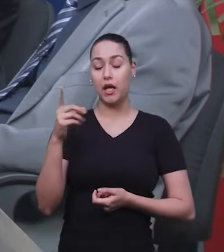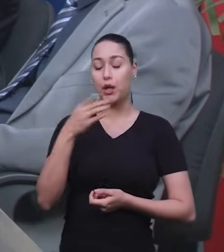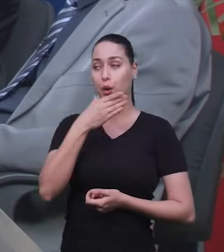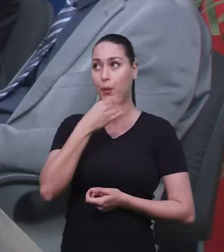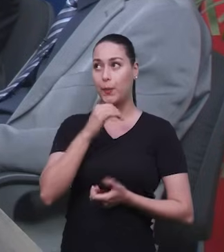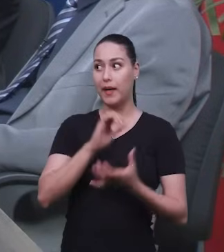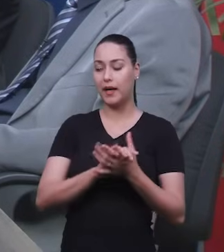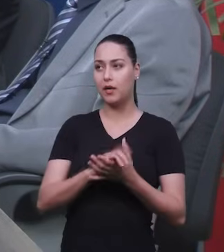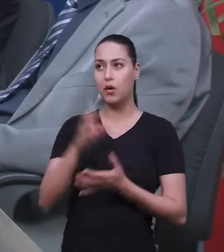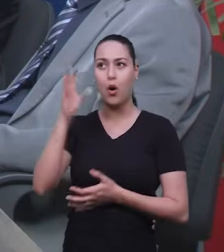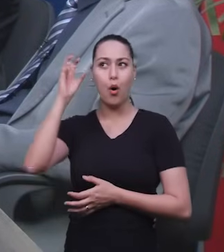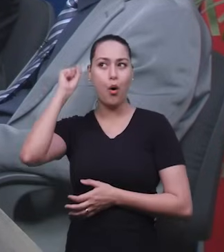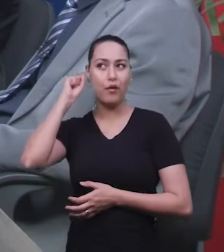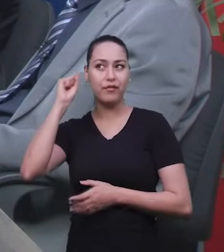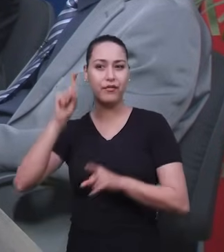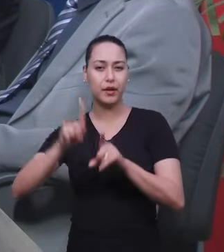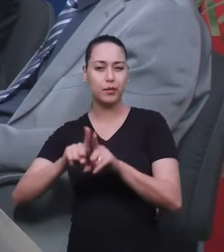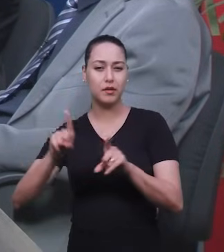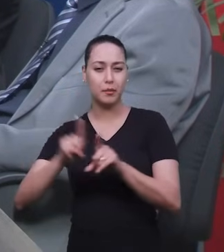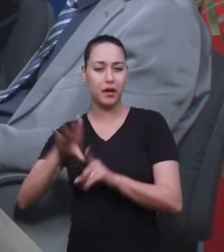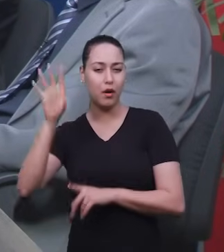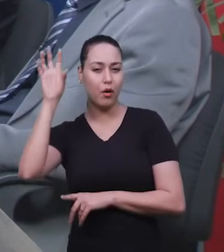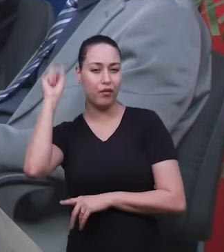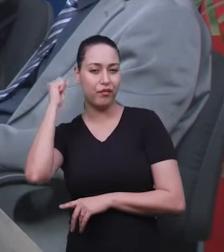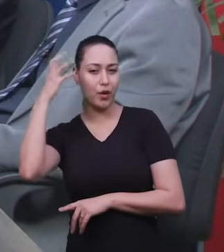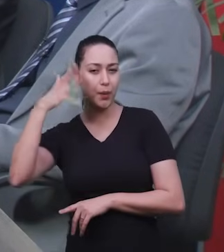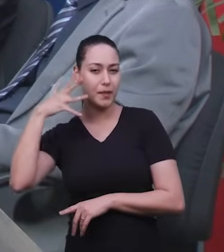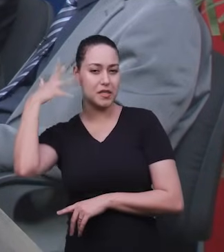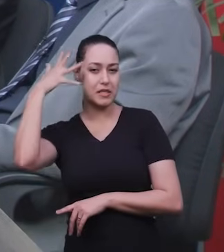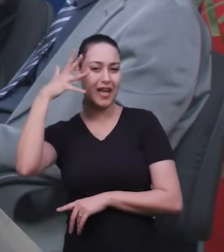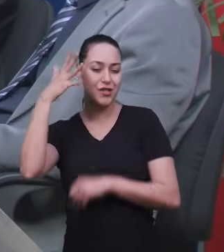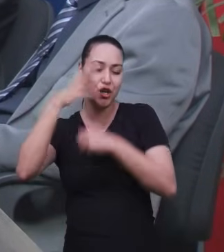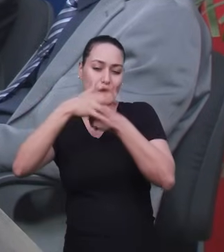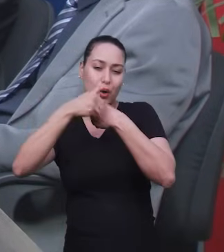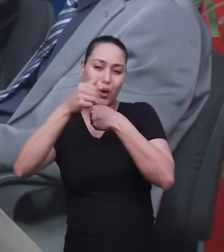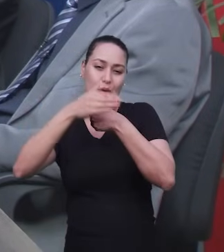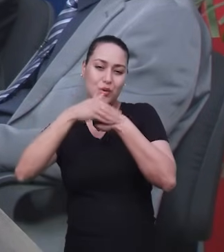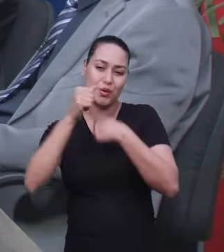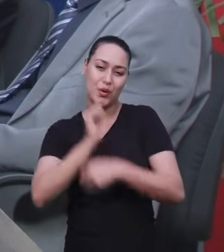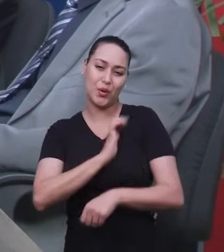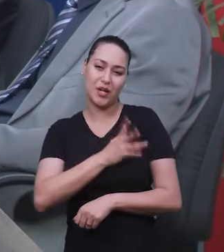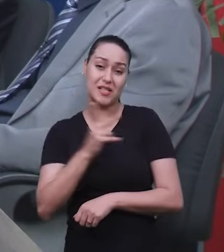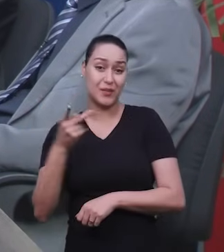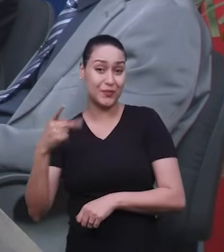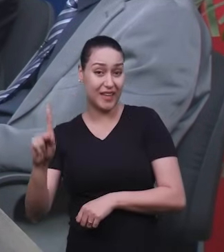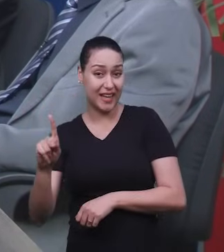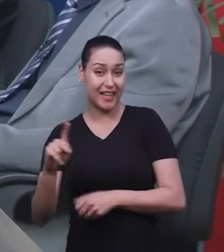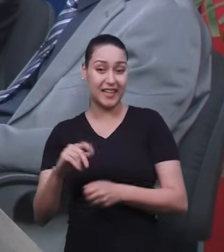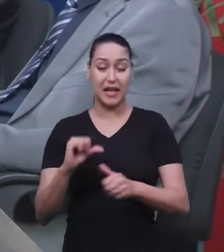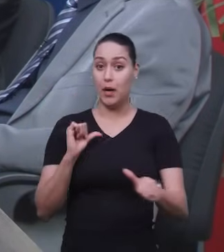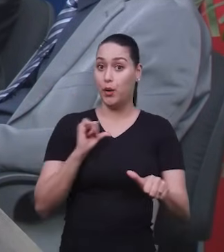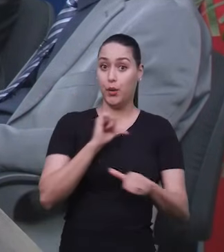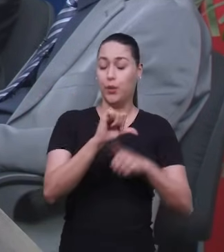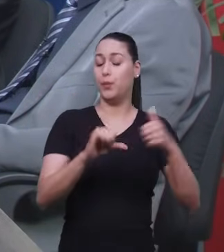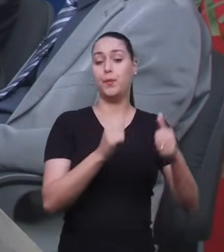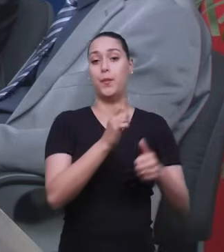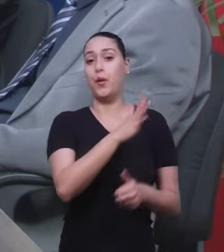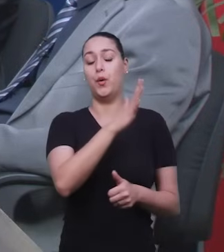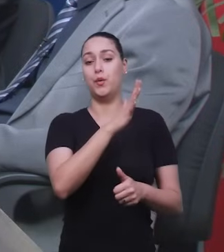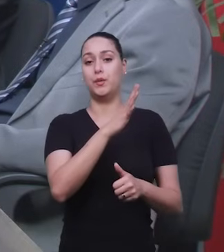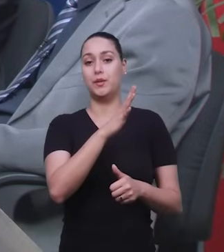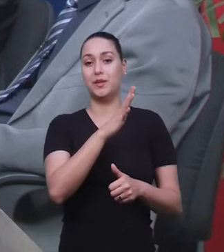a oração, ouviu a palavra lida. Aquilo consolou o coração dele. Ele mudou de repente, dormiu